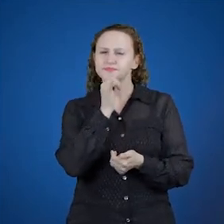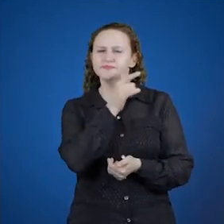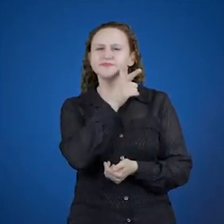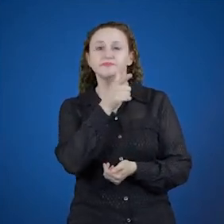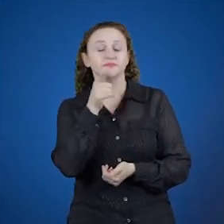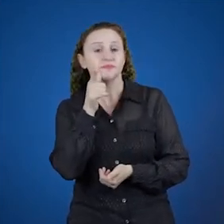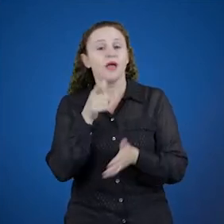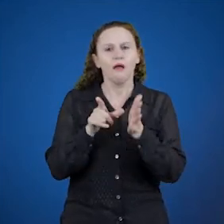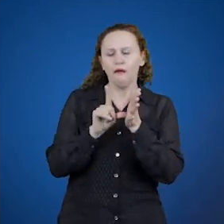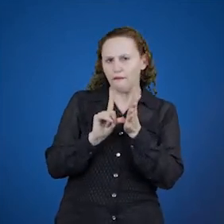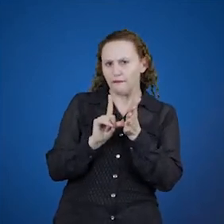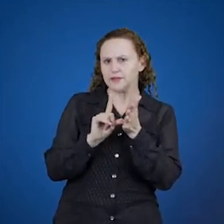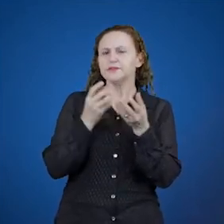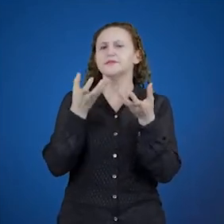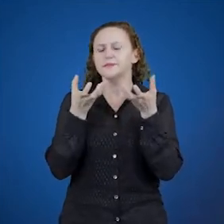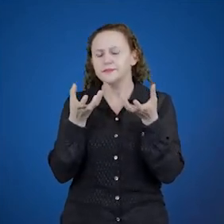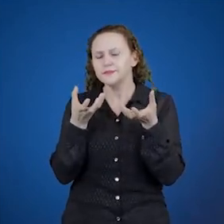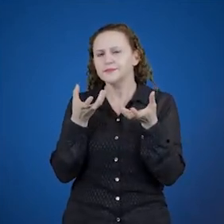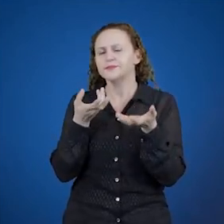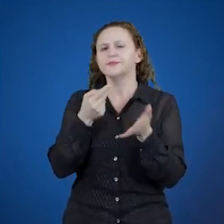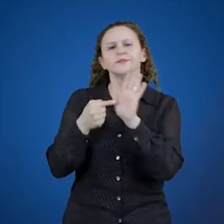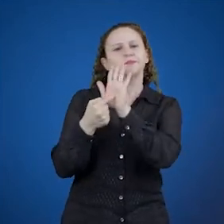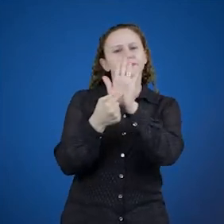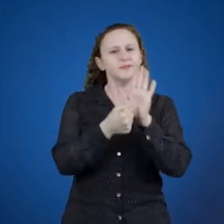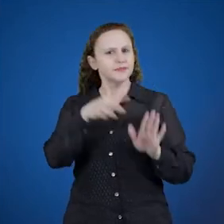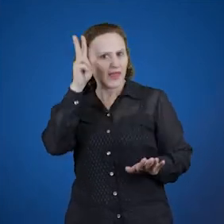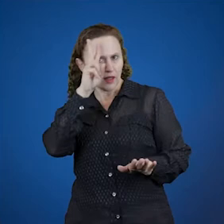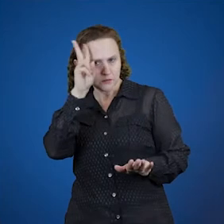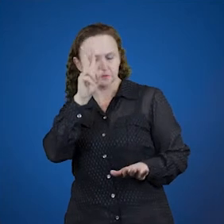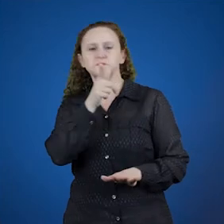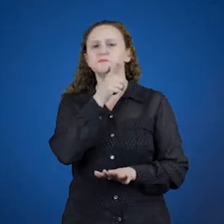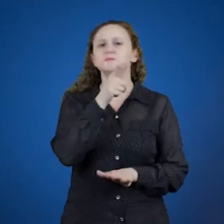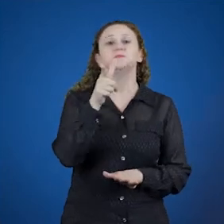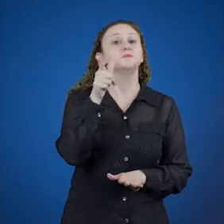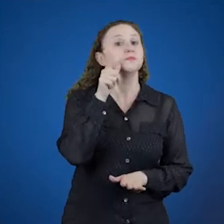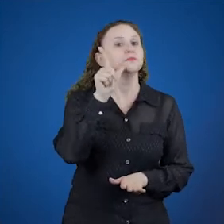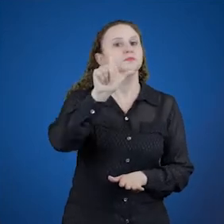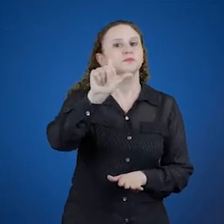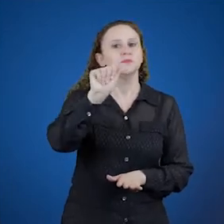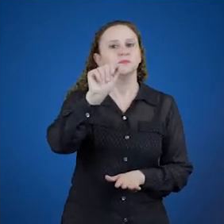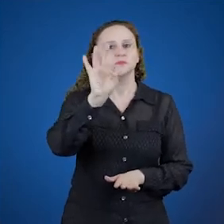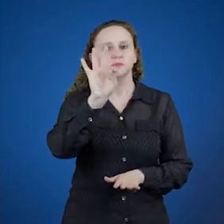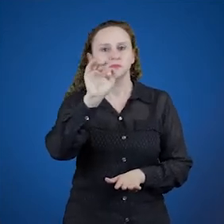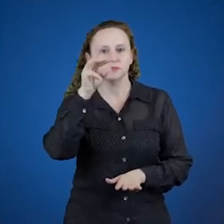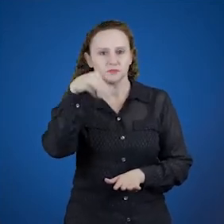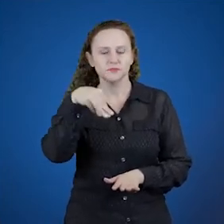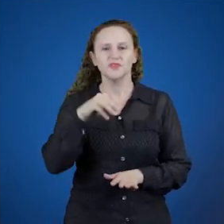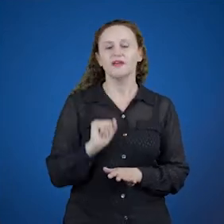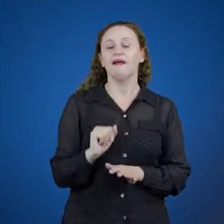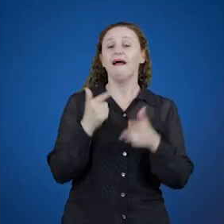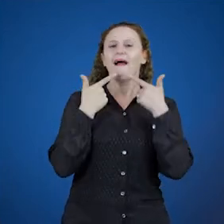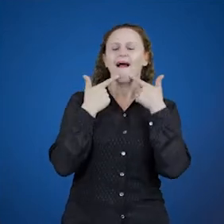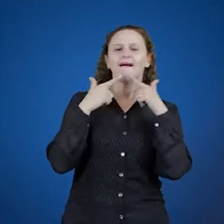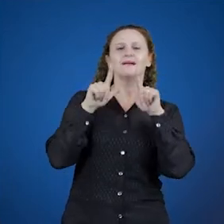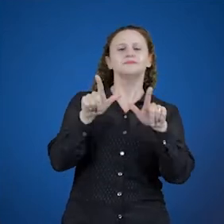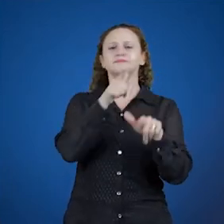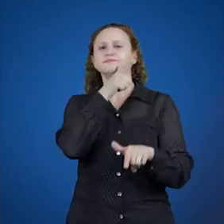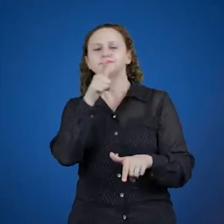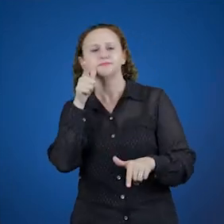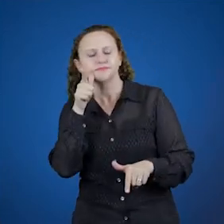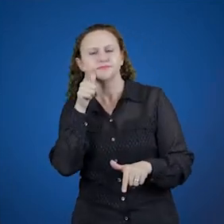porém eu gostaria de falar com vocês um pouquinho da origem da história do latim a língua latina